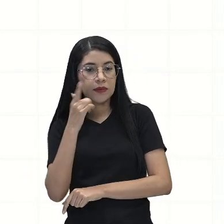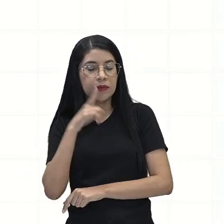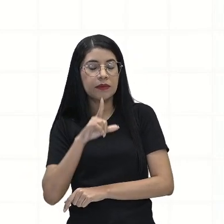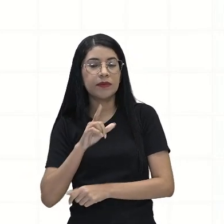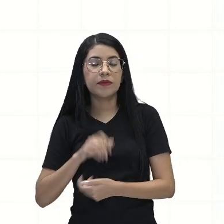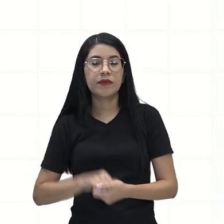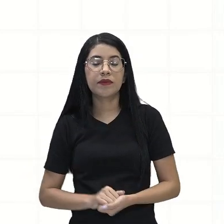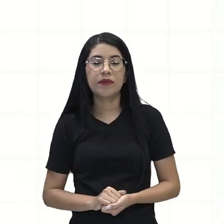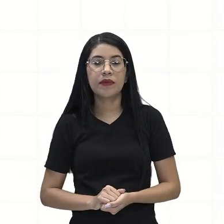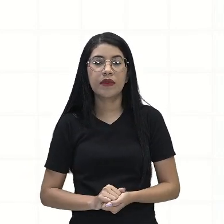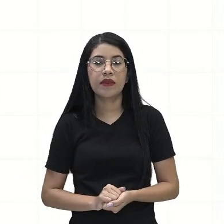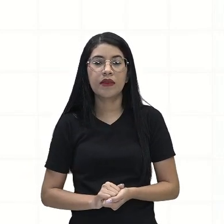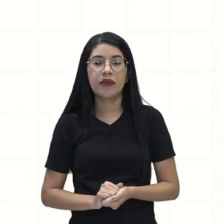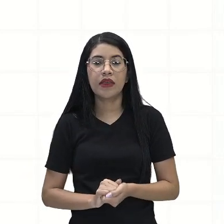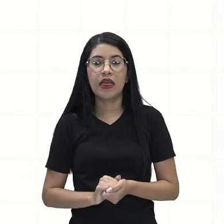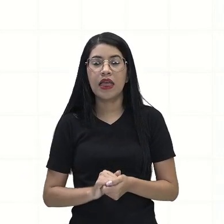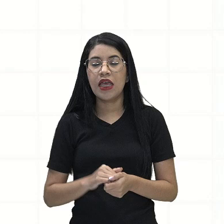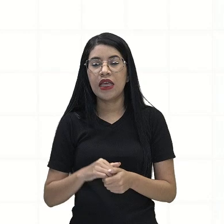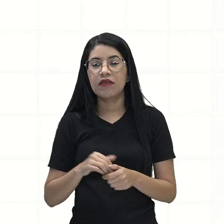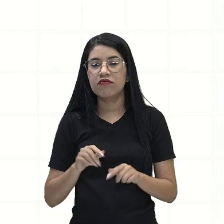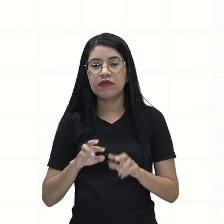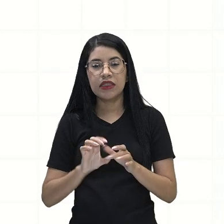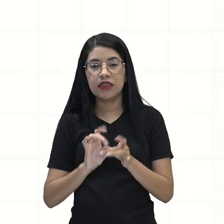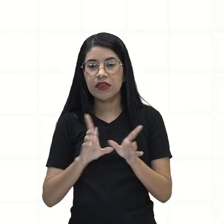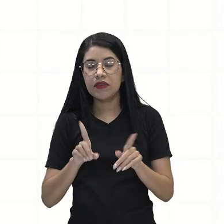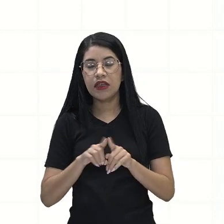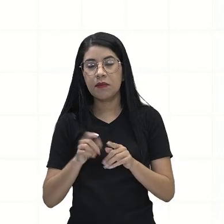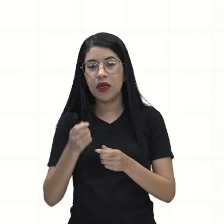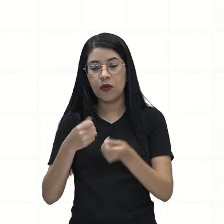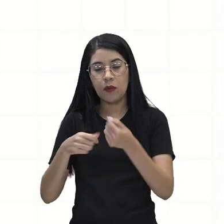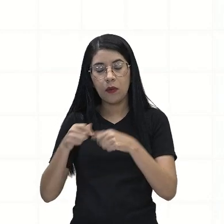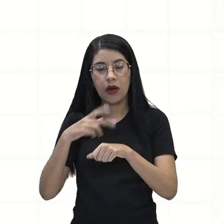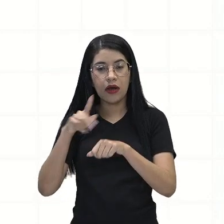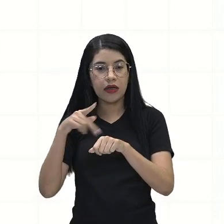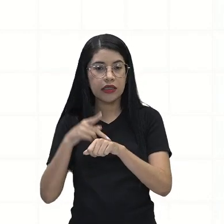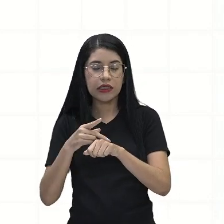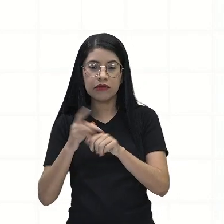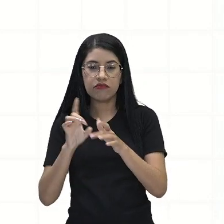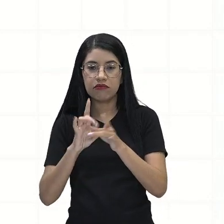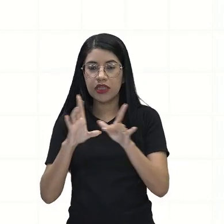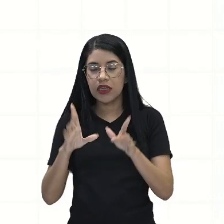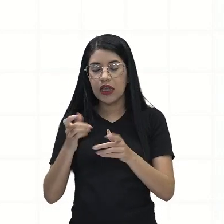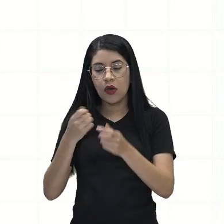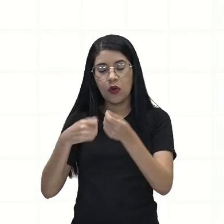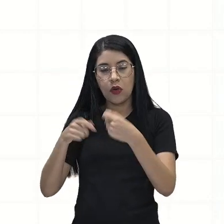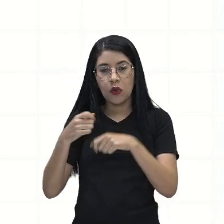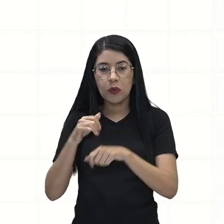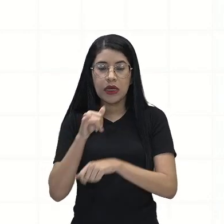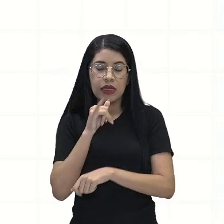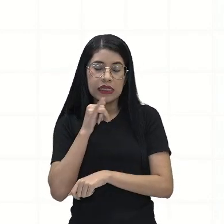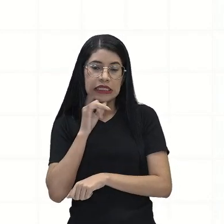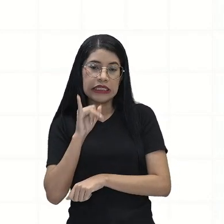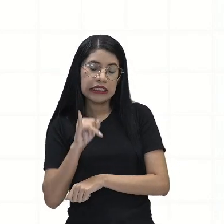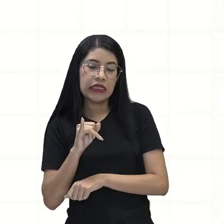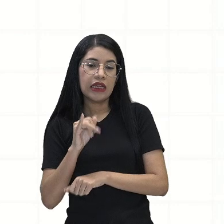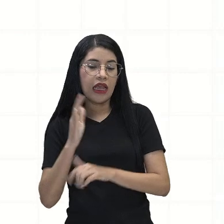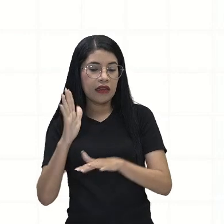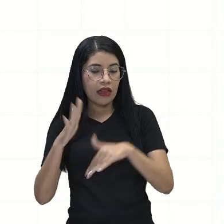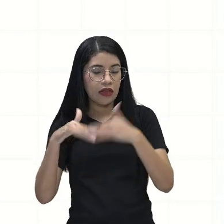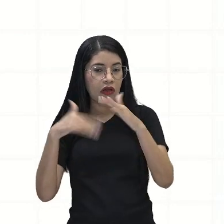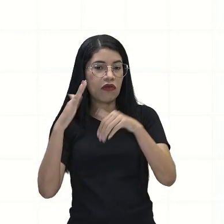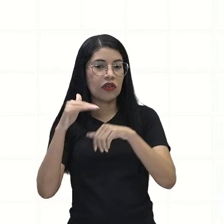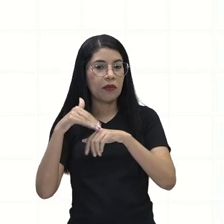isso, independentemente do nível de desenvolvimento econômico de um país, né? Se esse país ele é considerado um país desenvolvido,